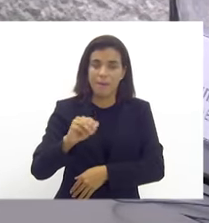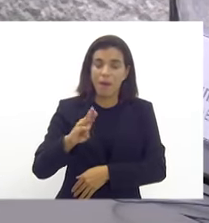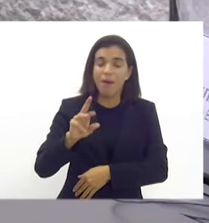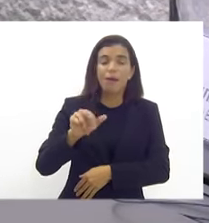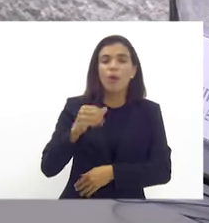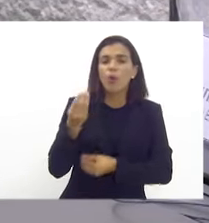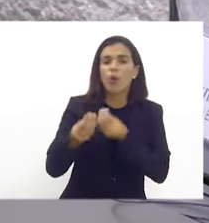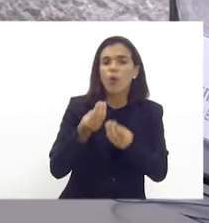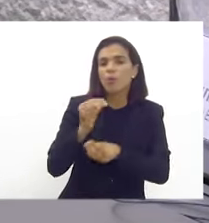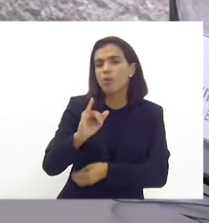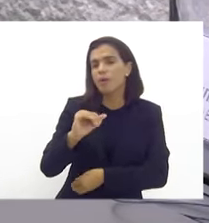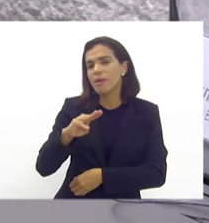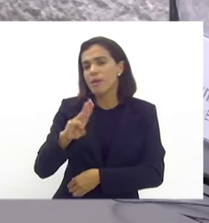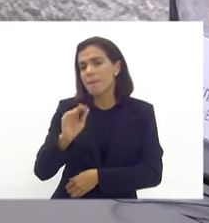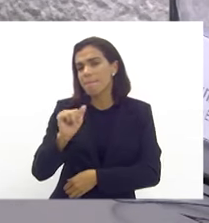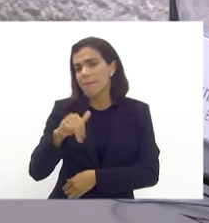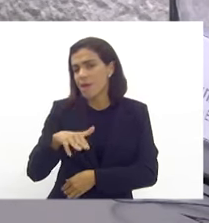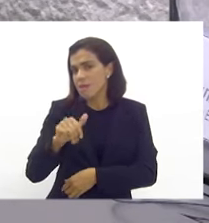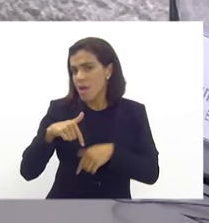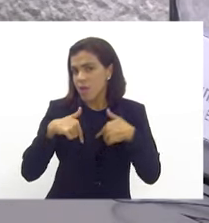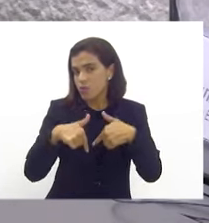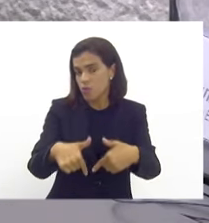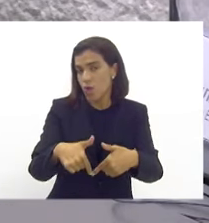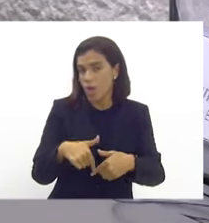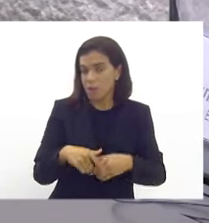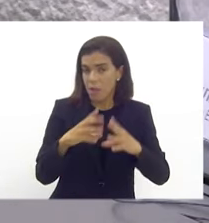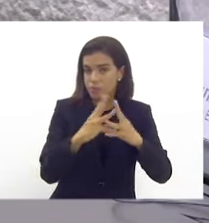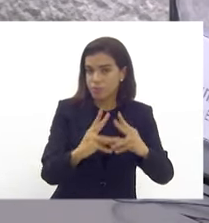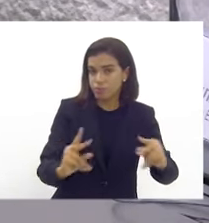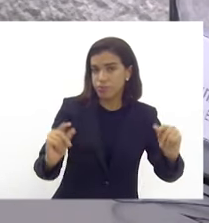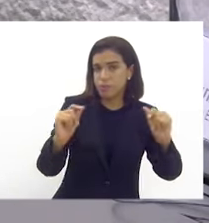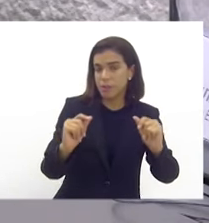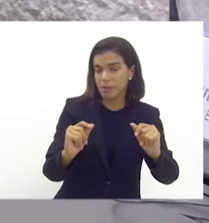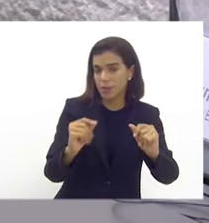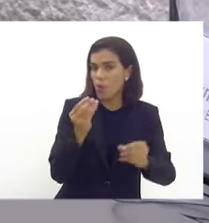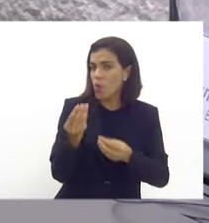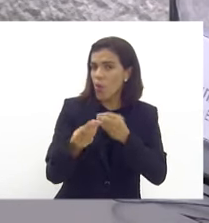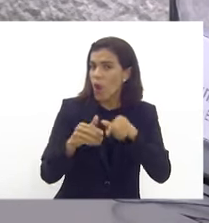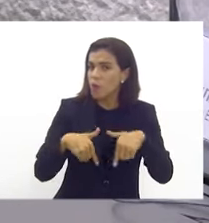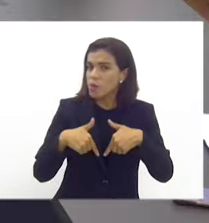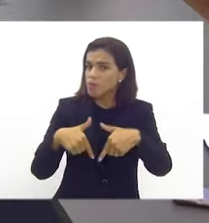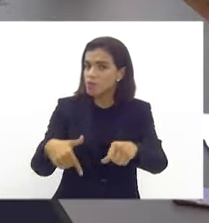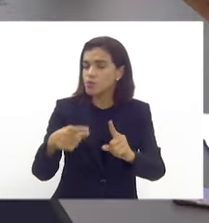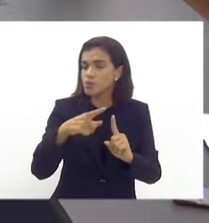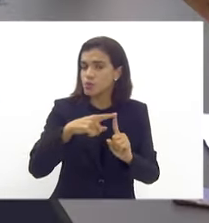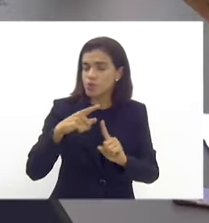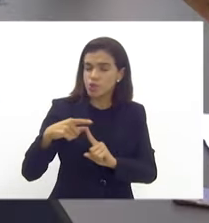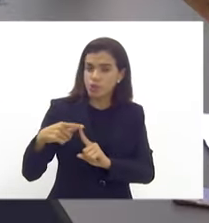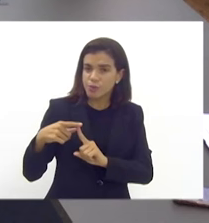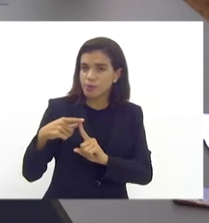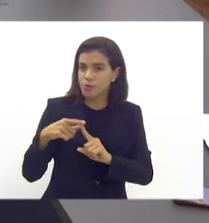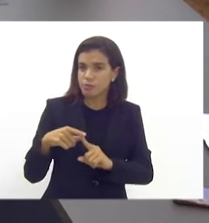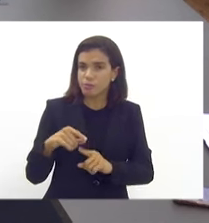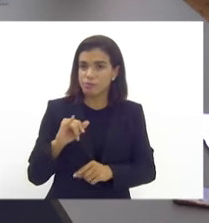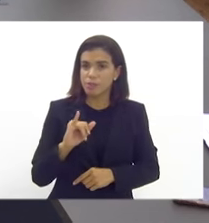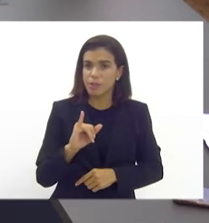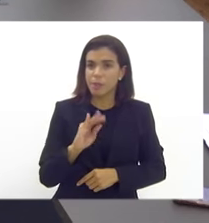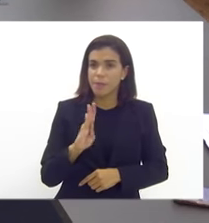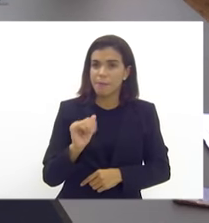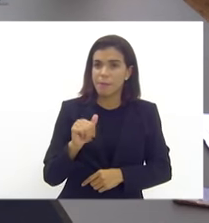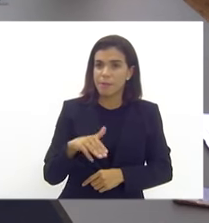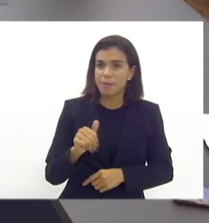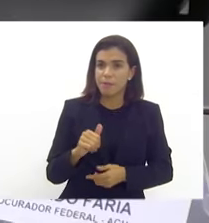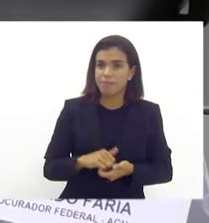sanar esse dano Ambiental qual o tipo de ação que o Ibama vem vem atuando para poder sanar se esse